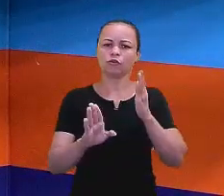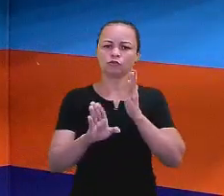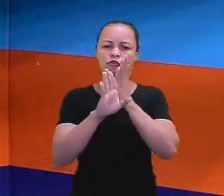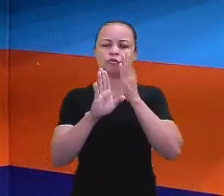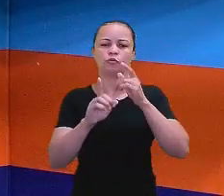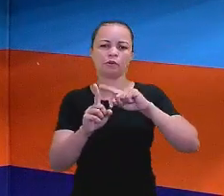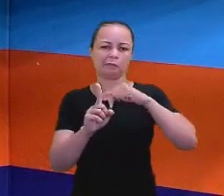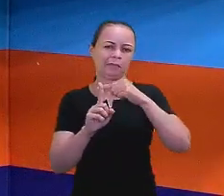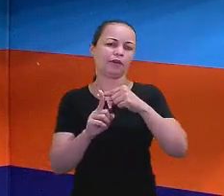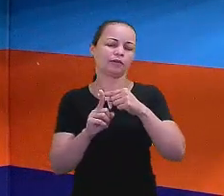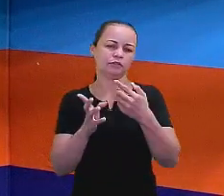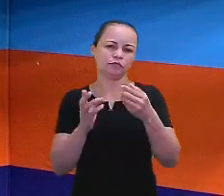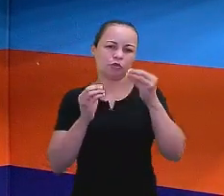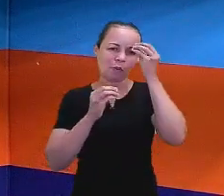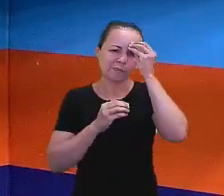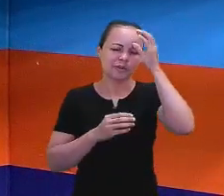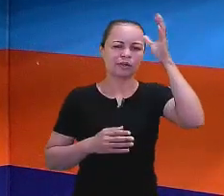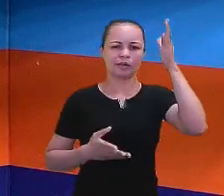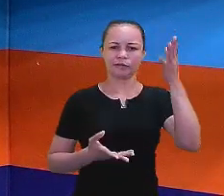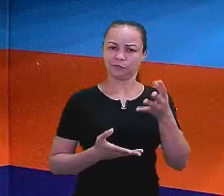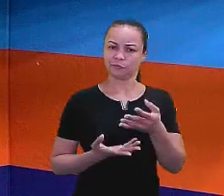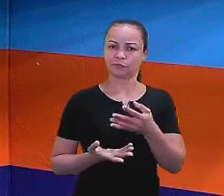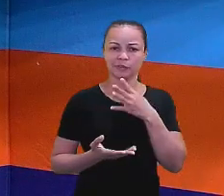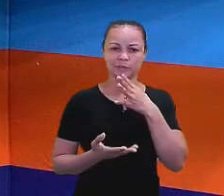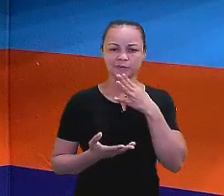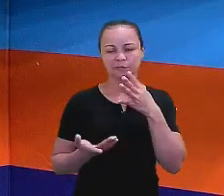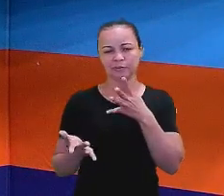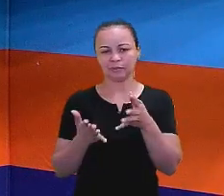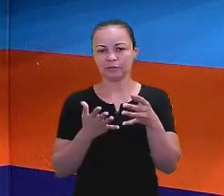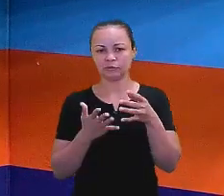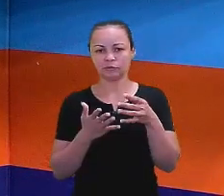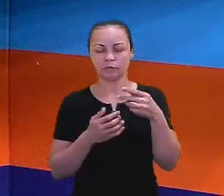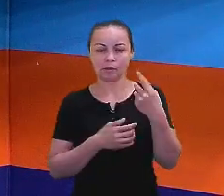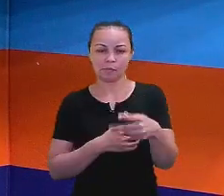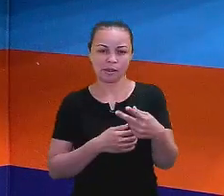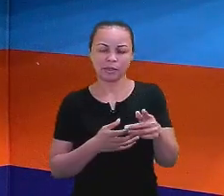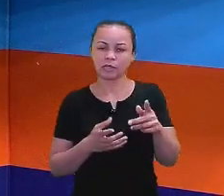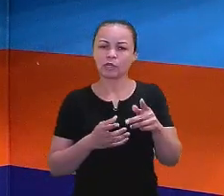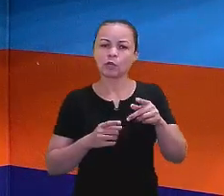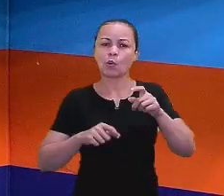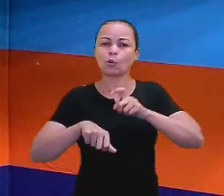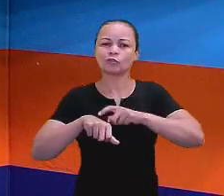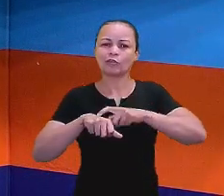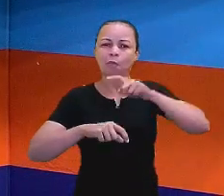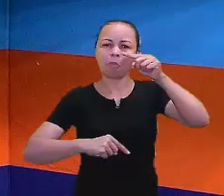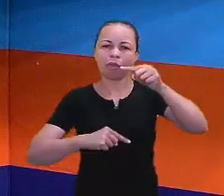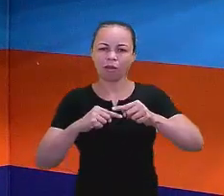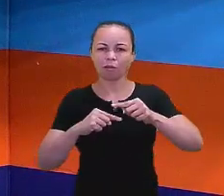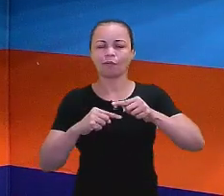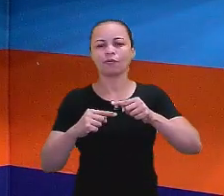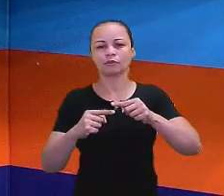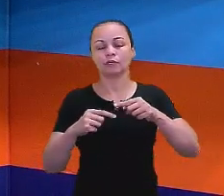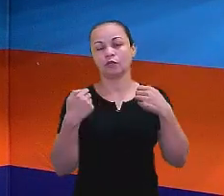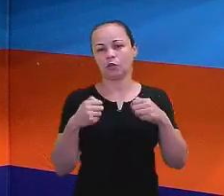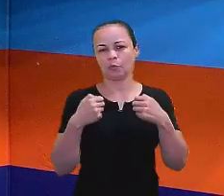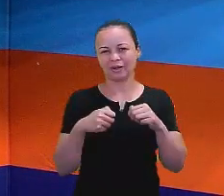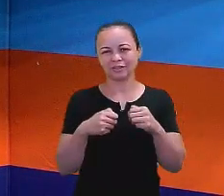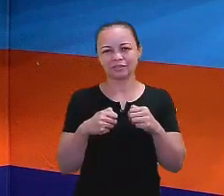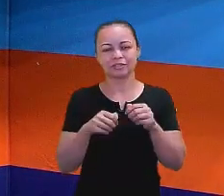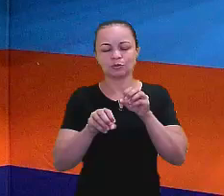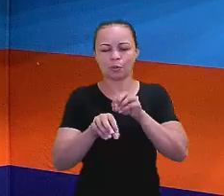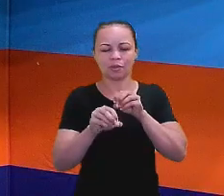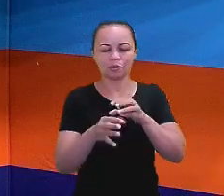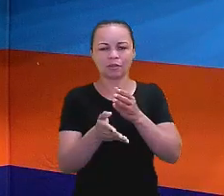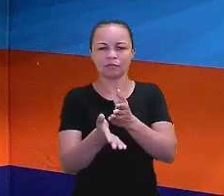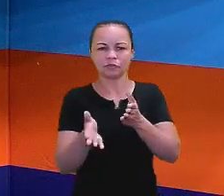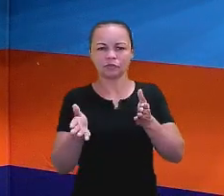Vão ampliando esse conhecimento. Para mim aqui, o tempo é curto e eu preciso trabalhar com vocês o